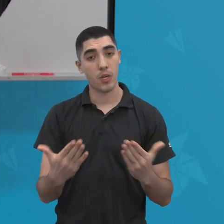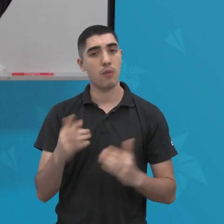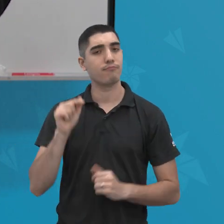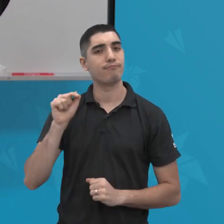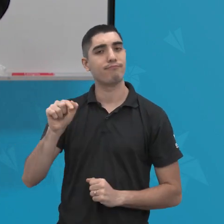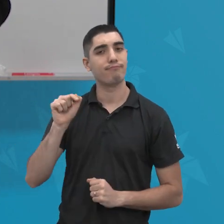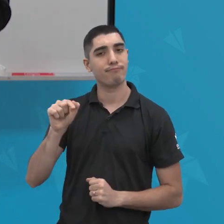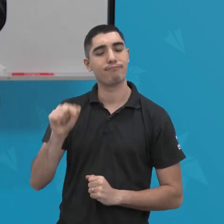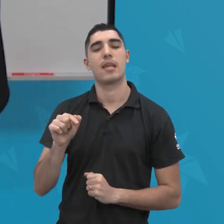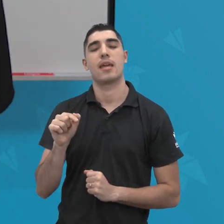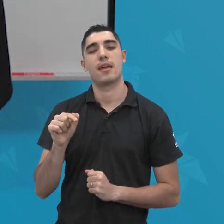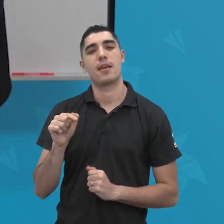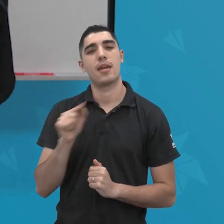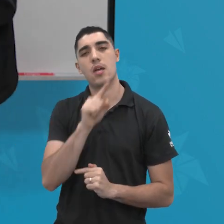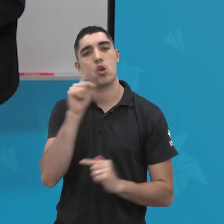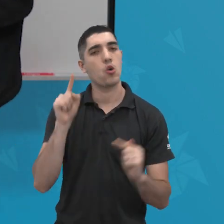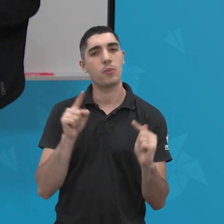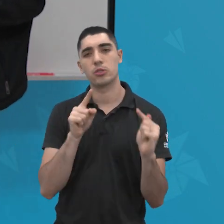ideia de que